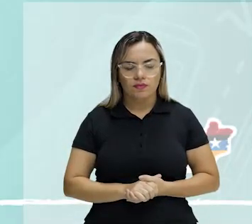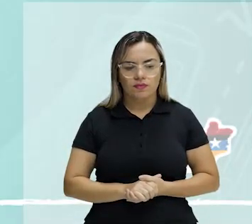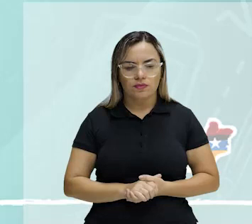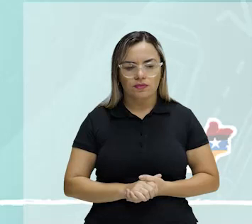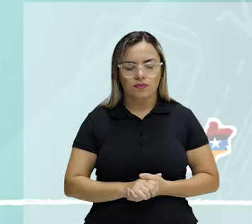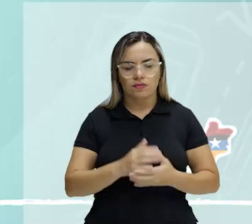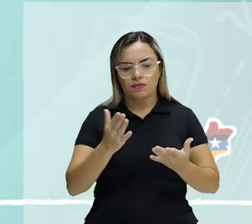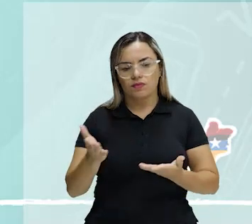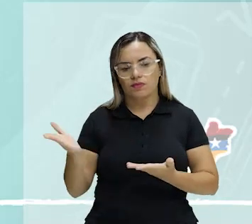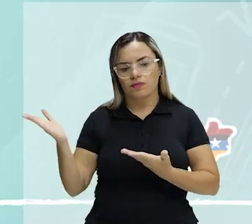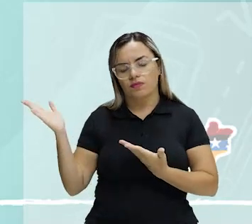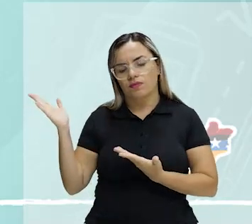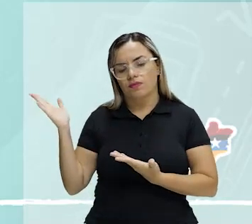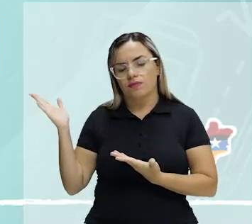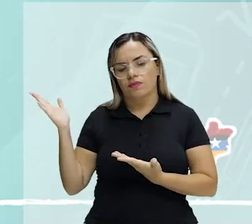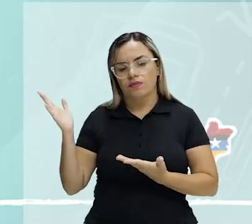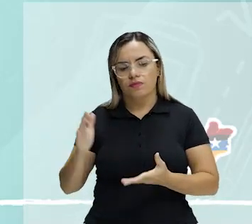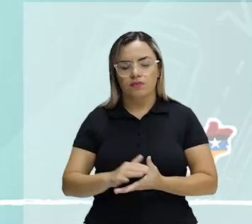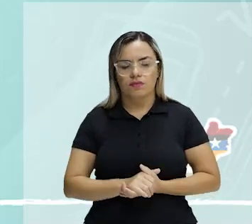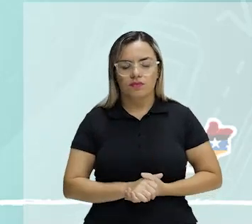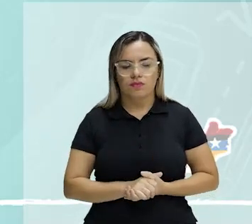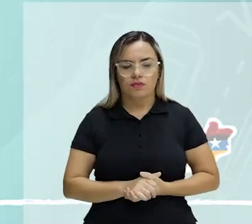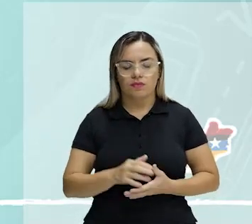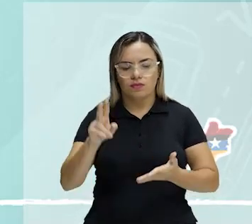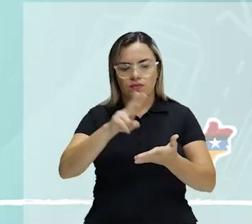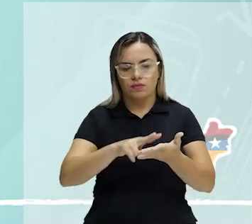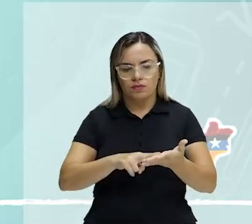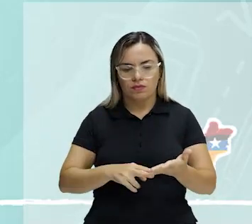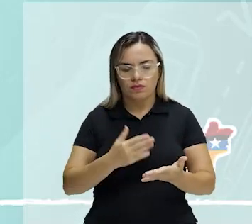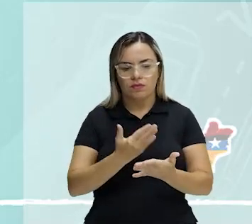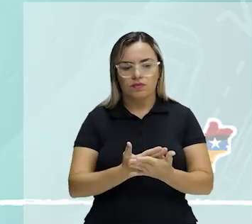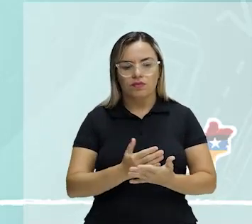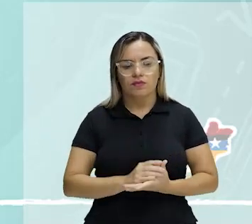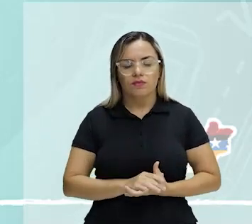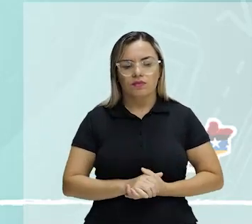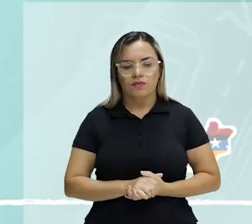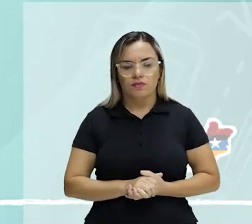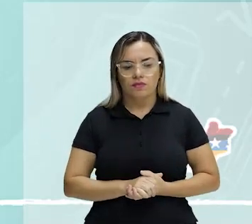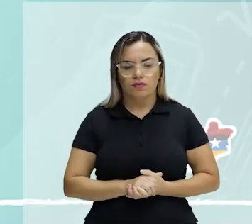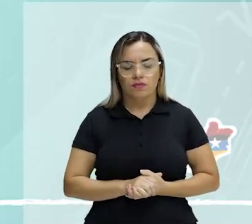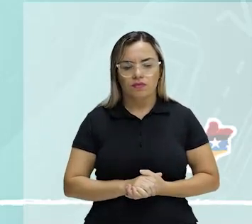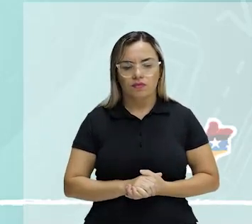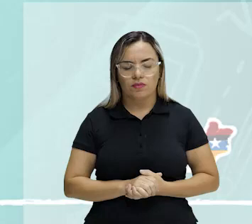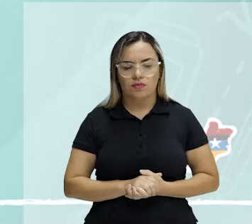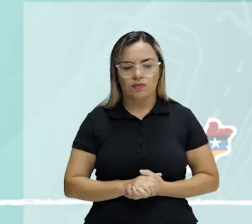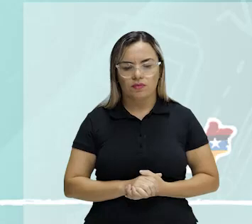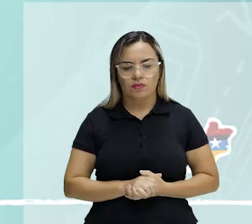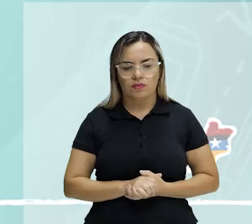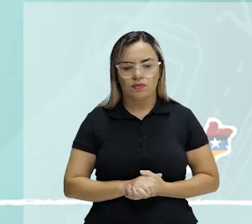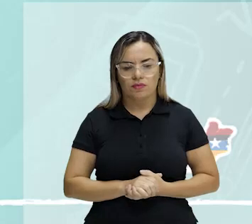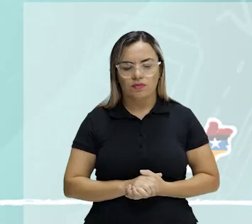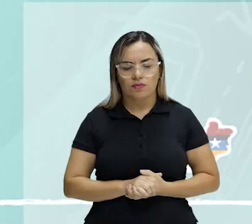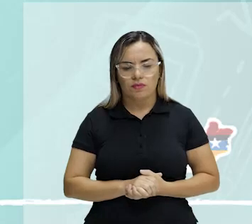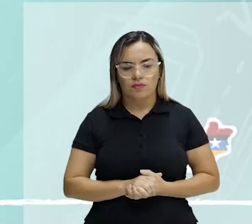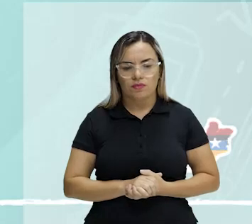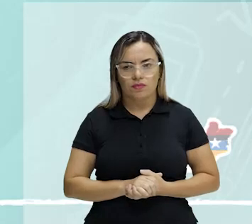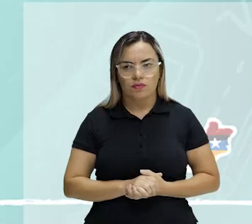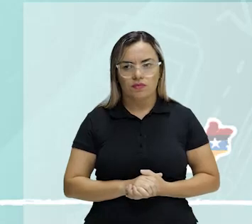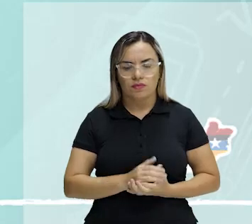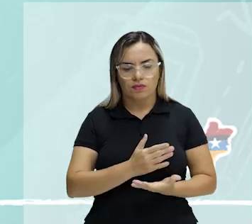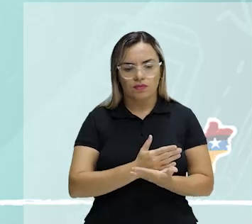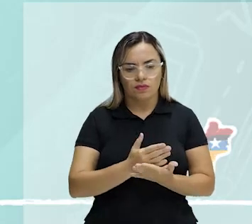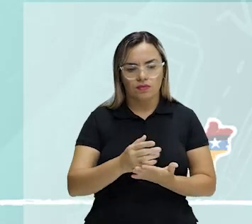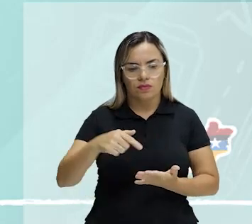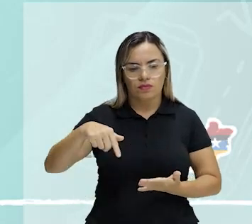as orações subordinadas equivalem a um substantivo, iniciadas por que ou